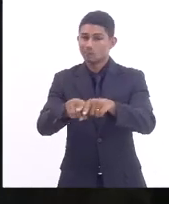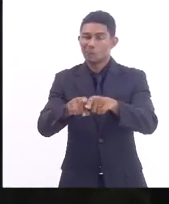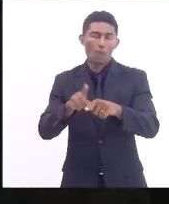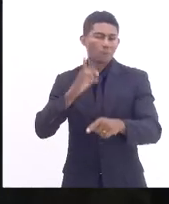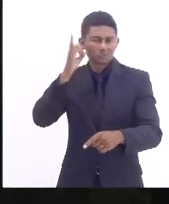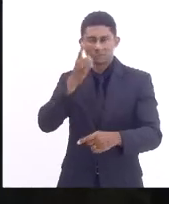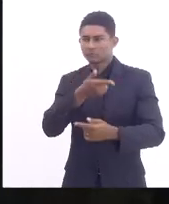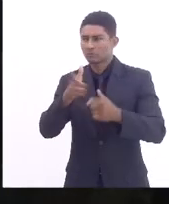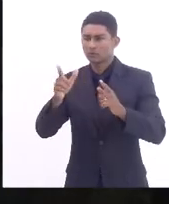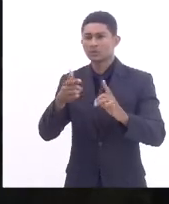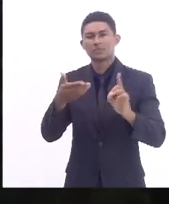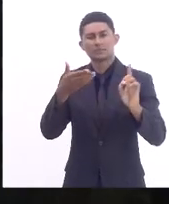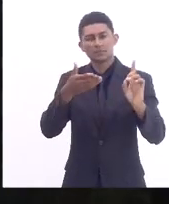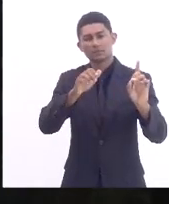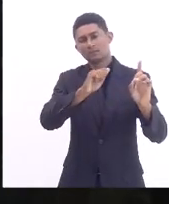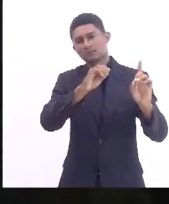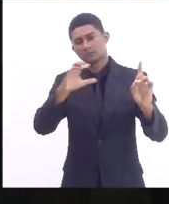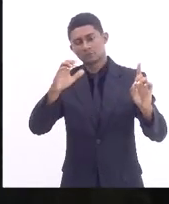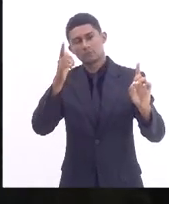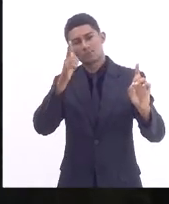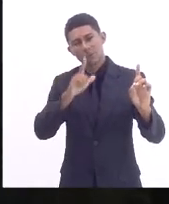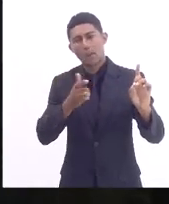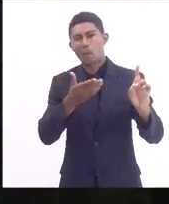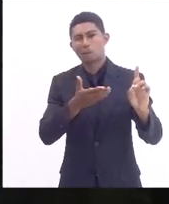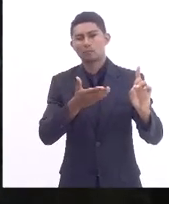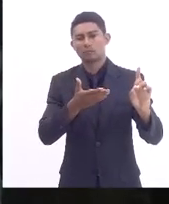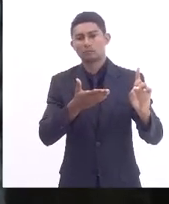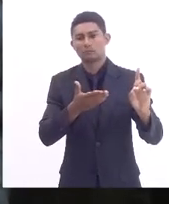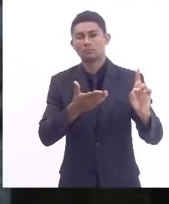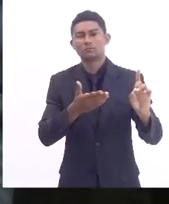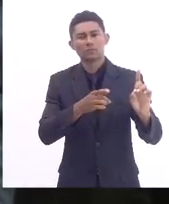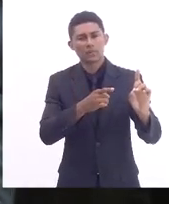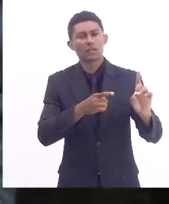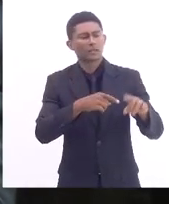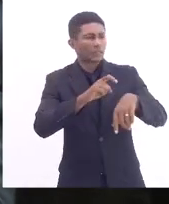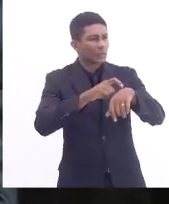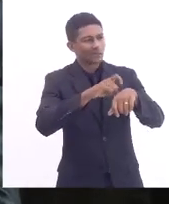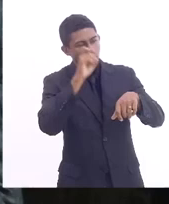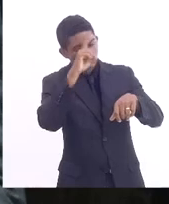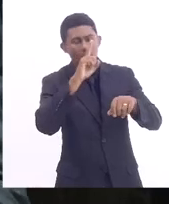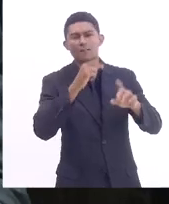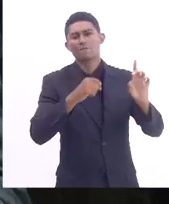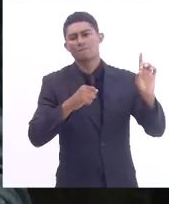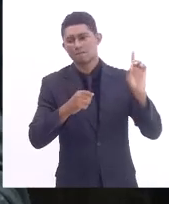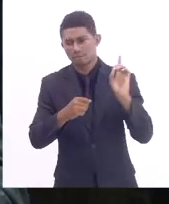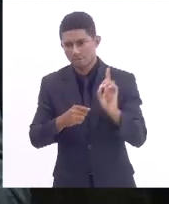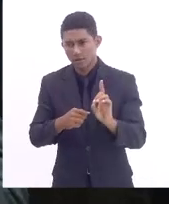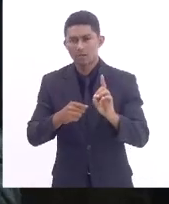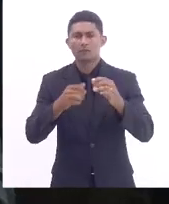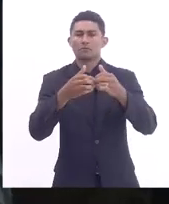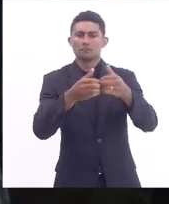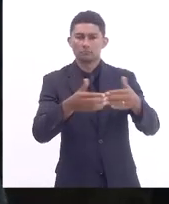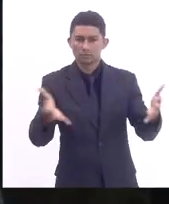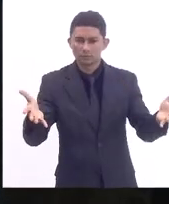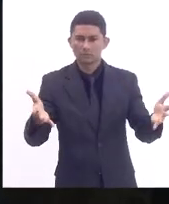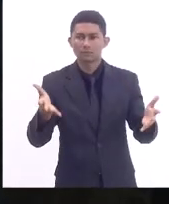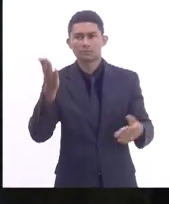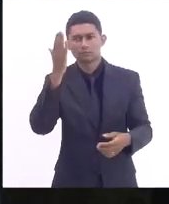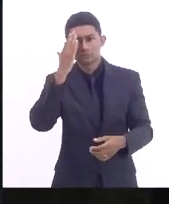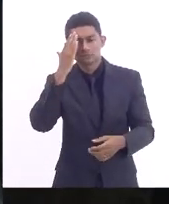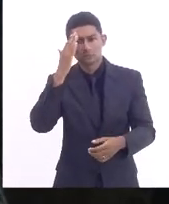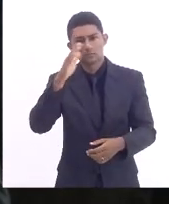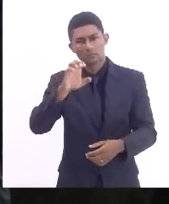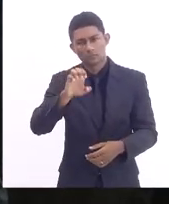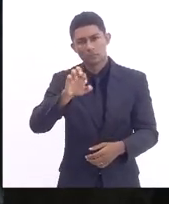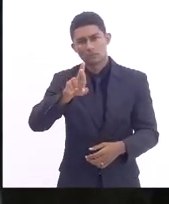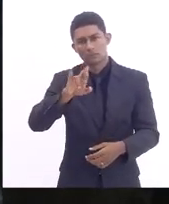resultado também forte para o deputado André Ceciliano e ele cheio de agenda veio aqui para abrir a sessão nos homenagear eu sei que elivel